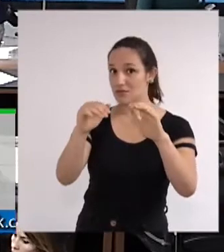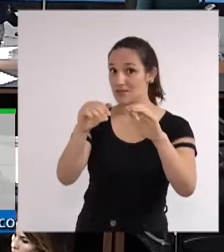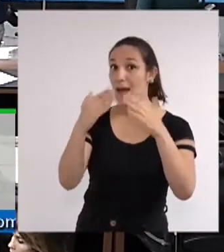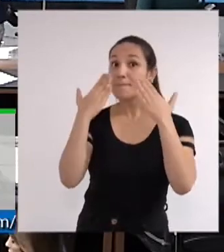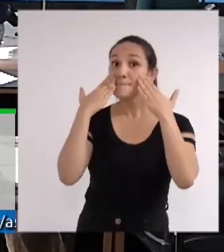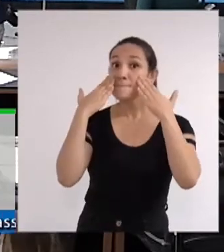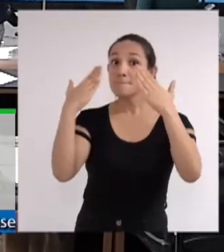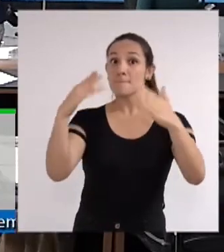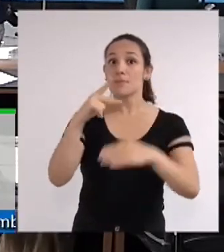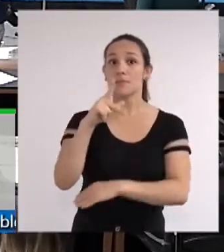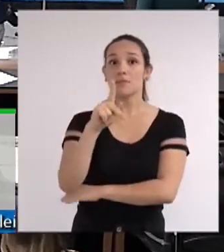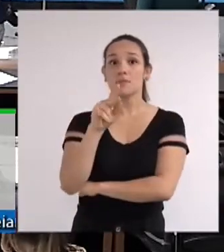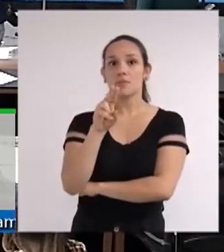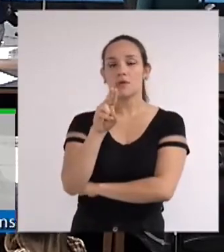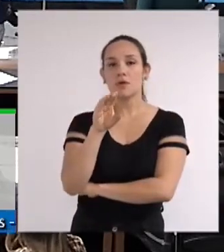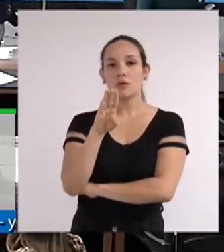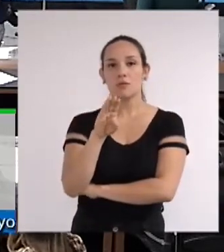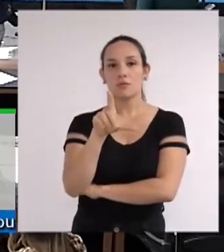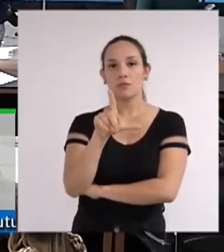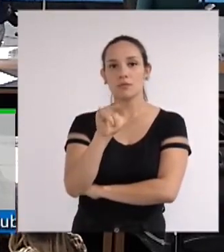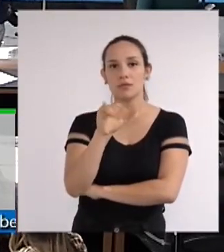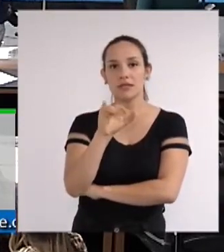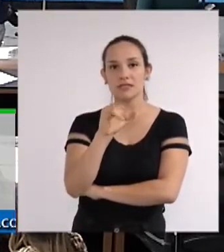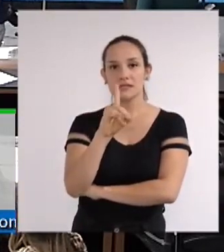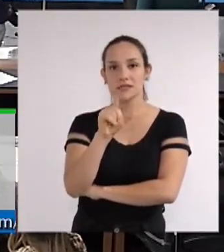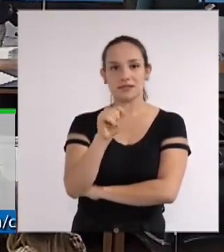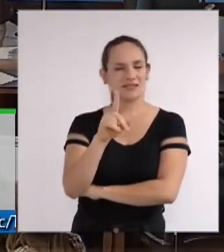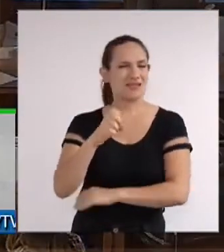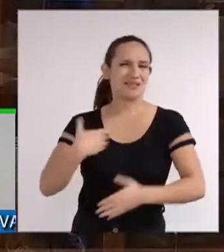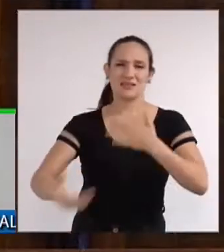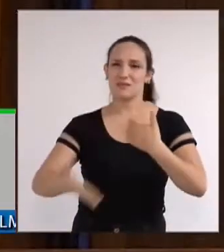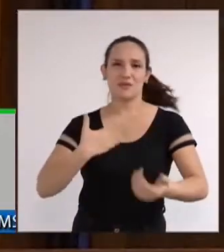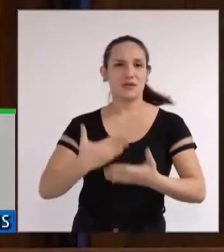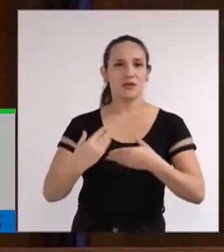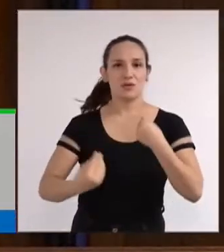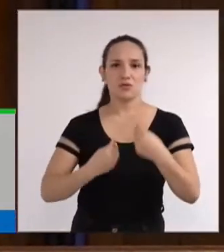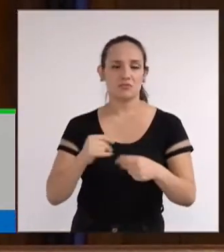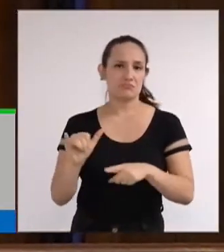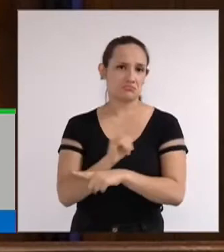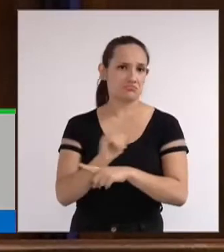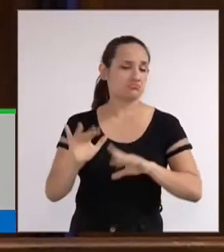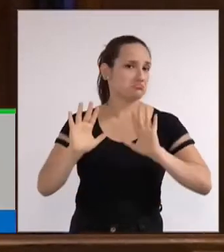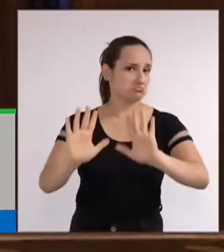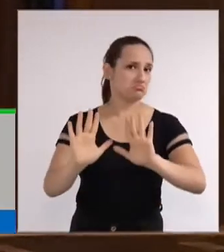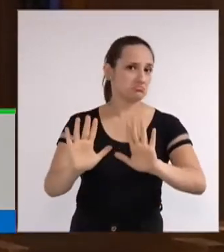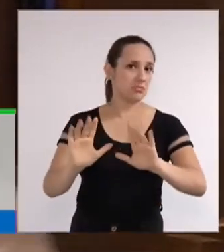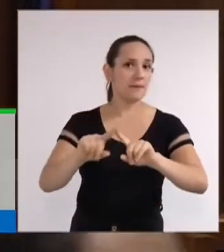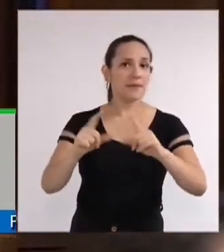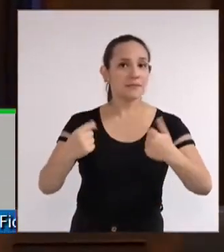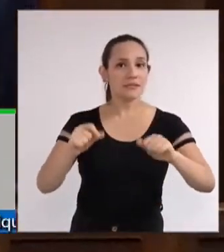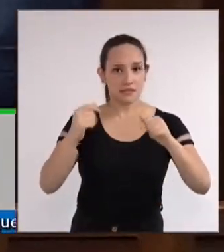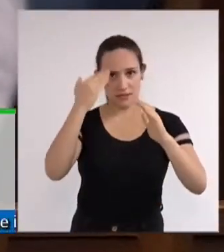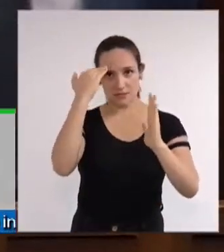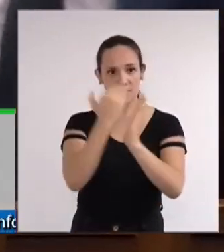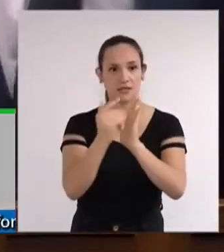da publicidade no escrutínio, seja de que forma for. A ferramenta deve respeitar o